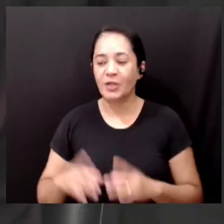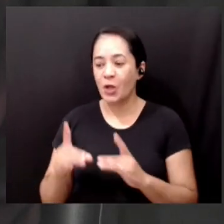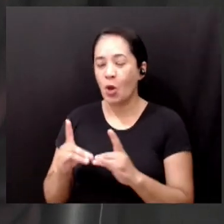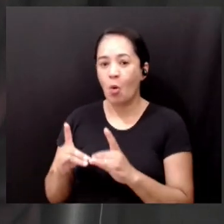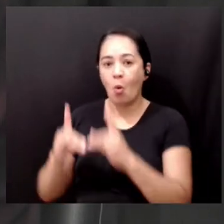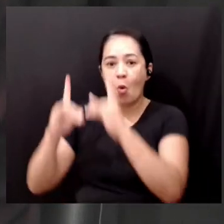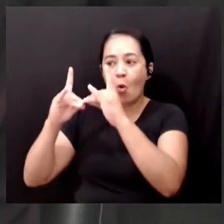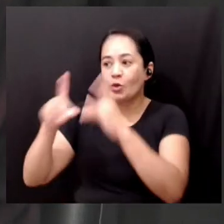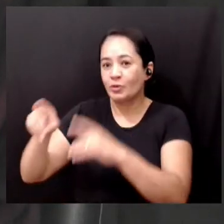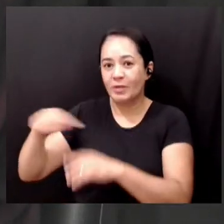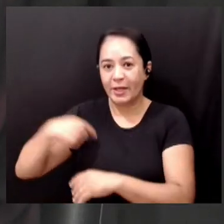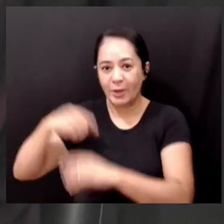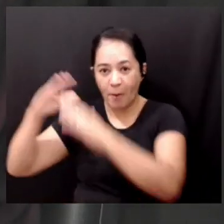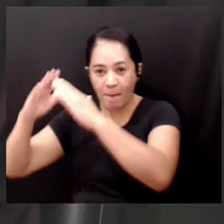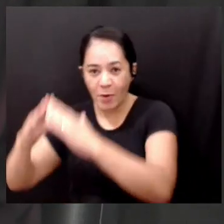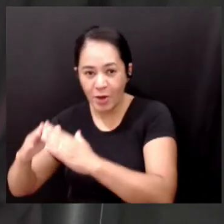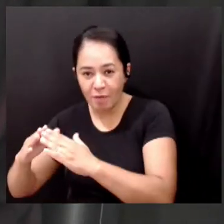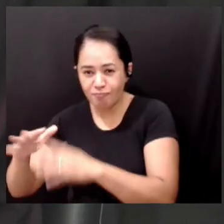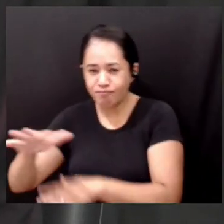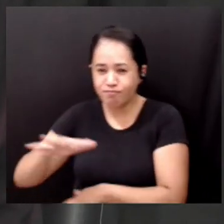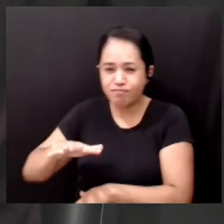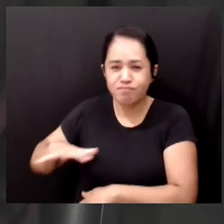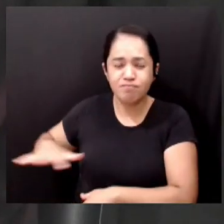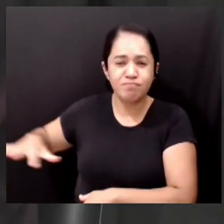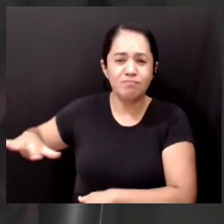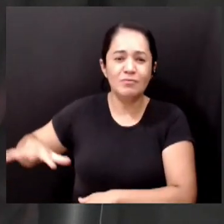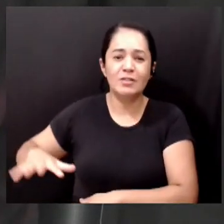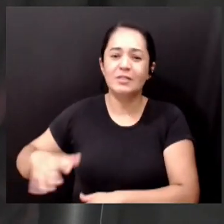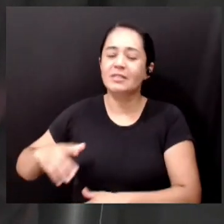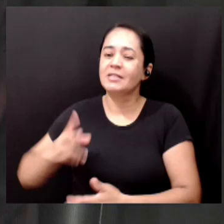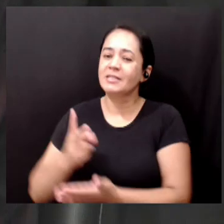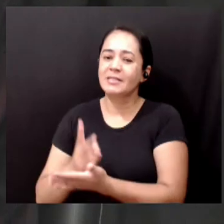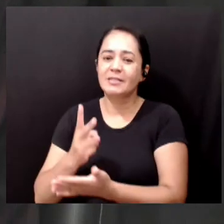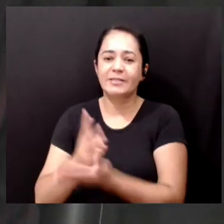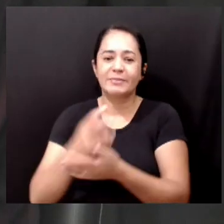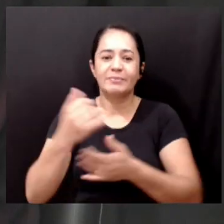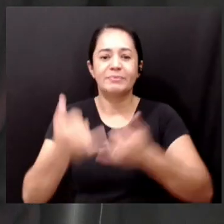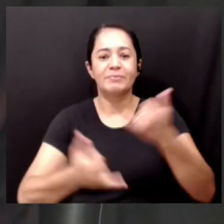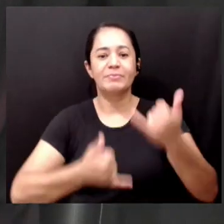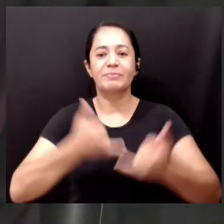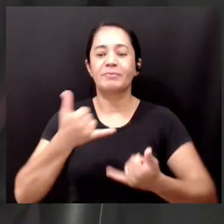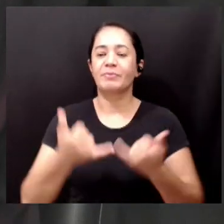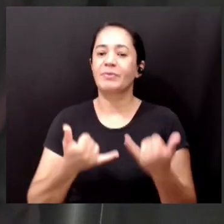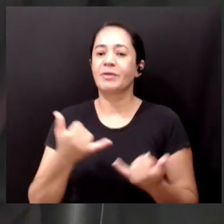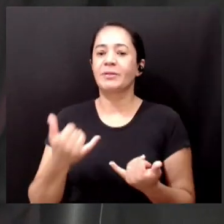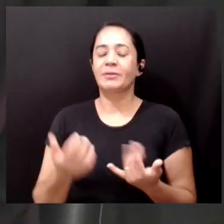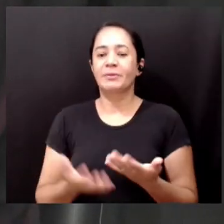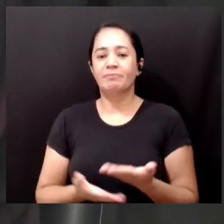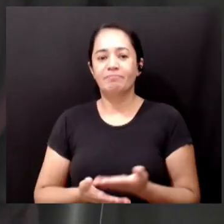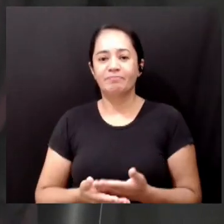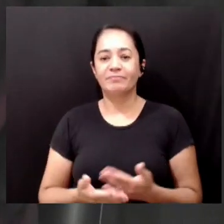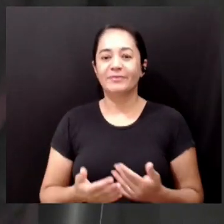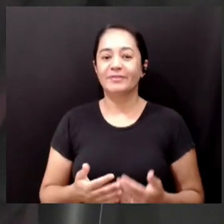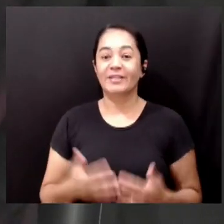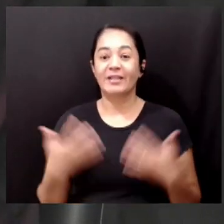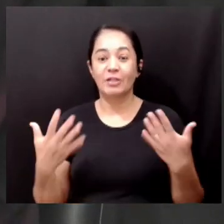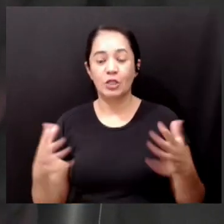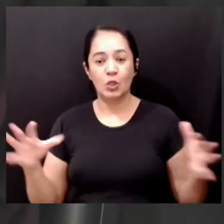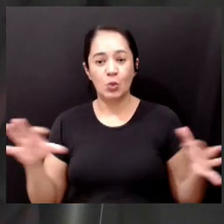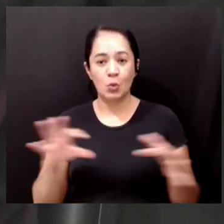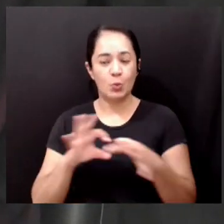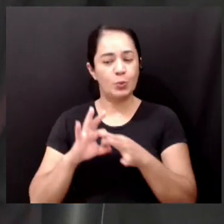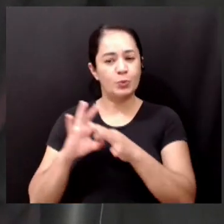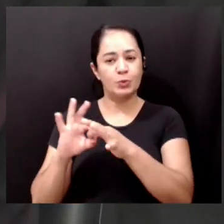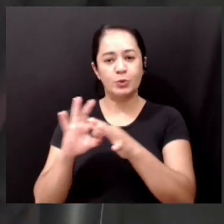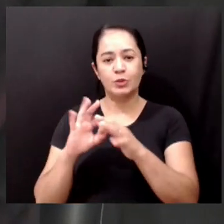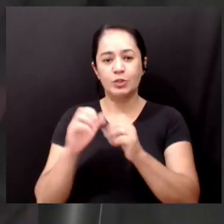espaço vasto. Então nós sempre estávamos ali brincando, sempre estávamos nos divertindo e unidos como crianças. E era um grupo bem grande,